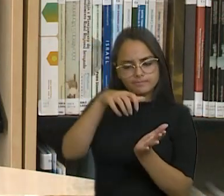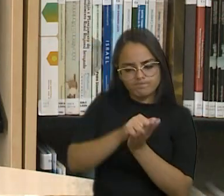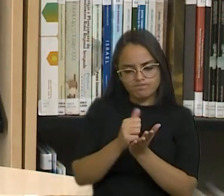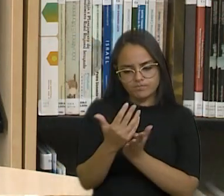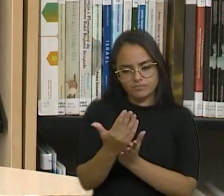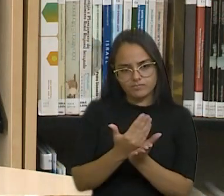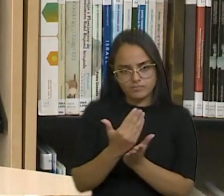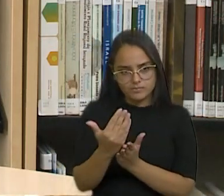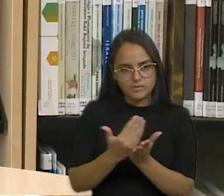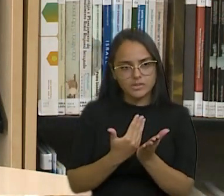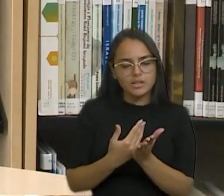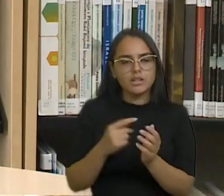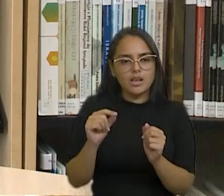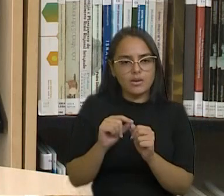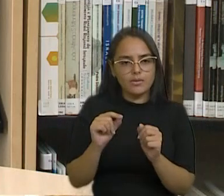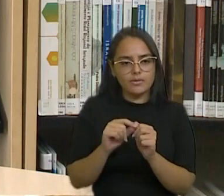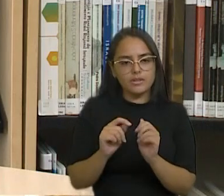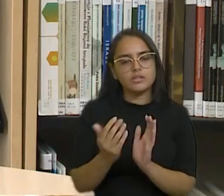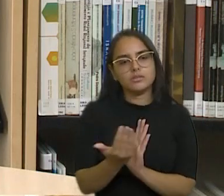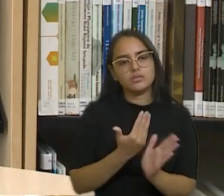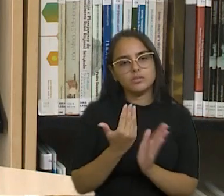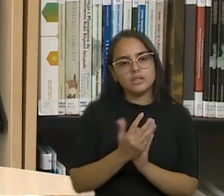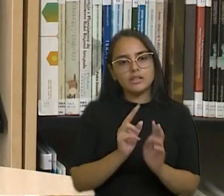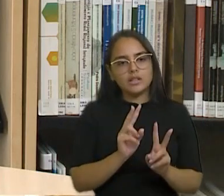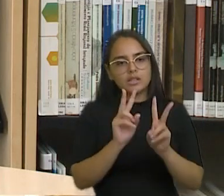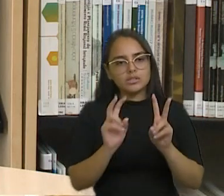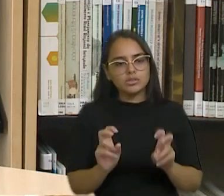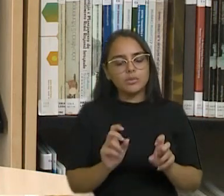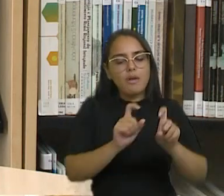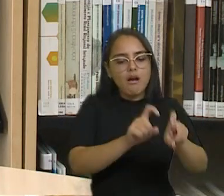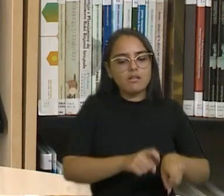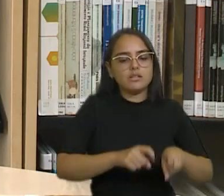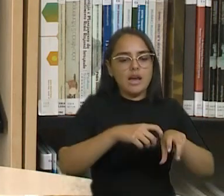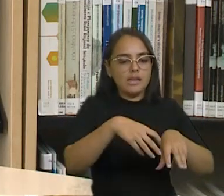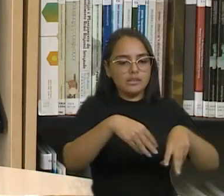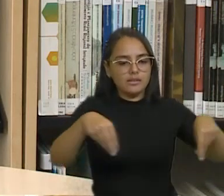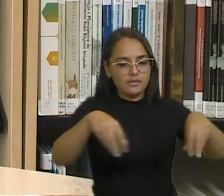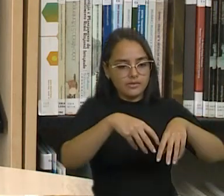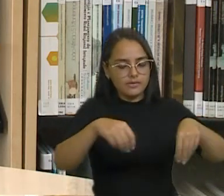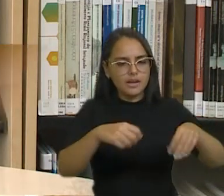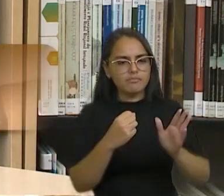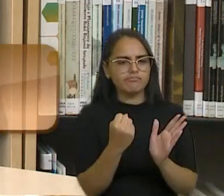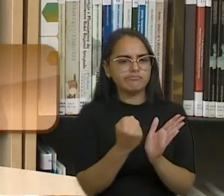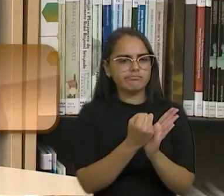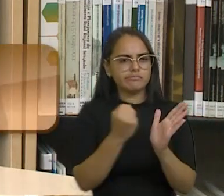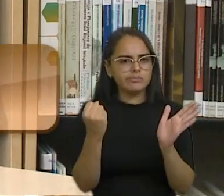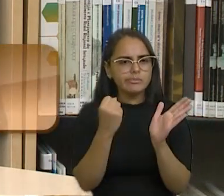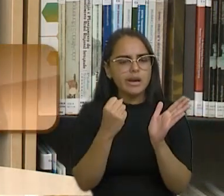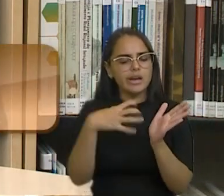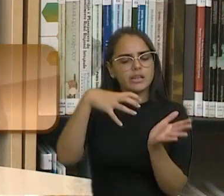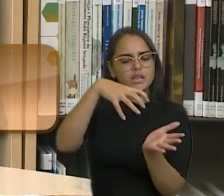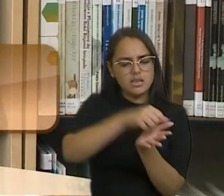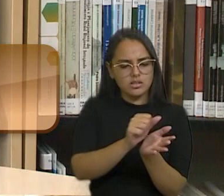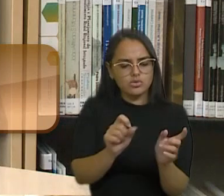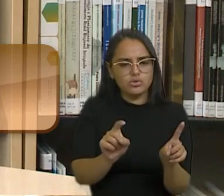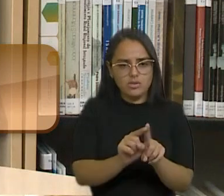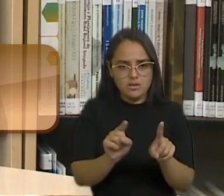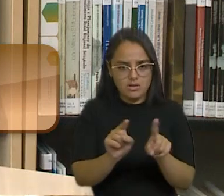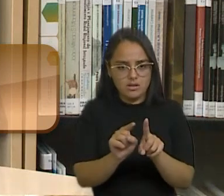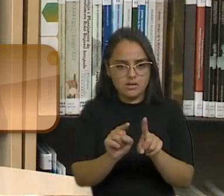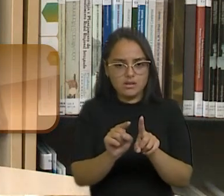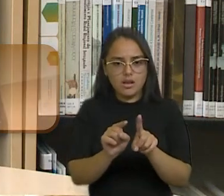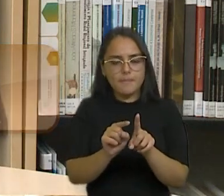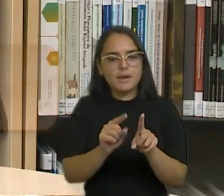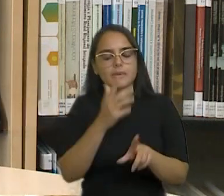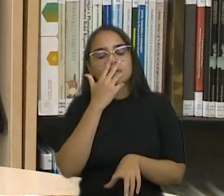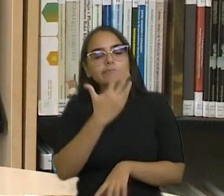registradas, assim como eu fiz no livro do Roçado à Farinhada. Deixar como legado e como registro, né? Deixar